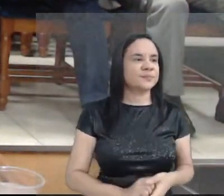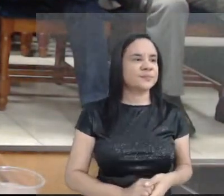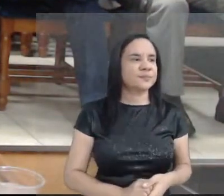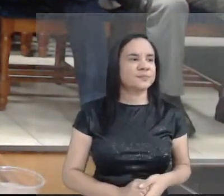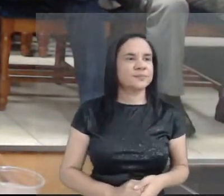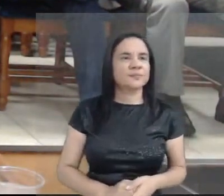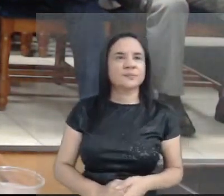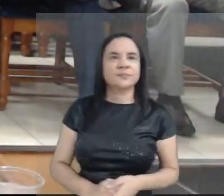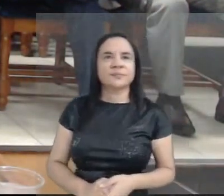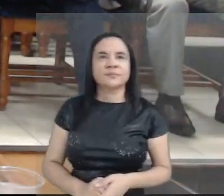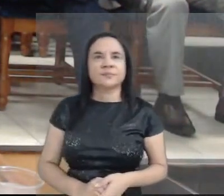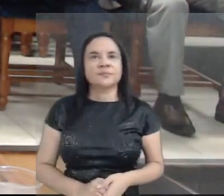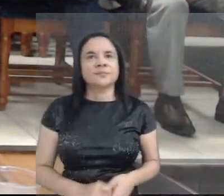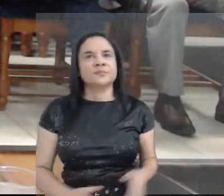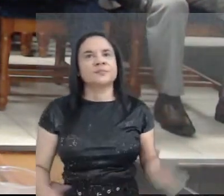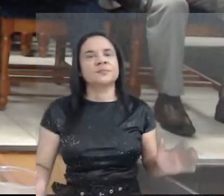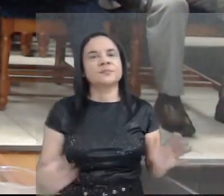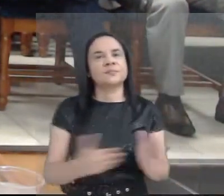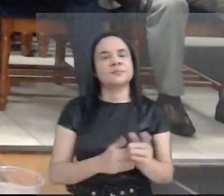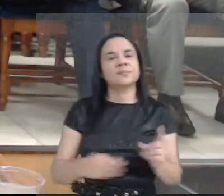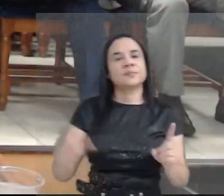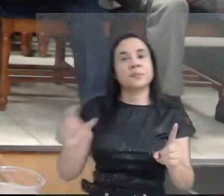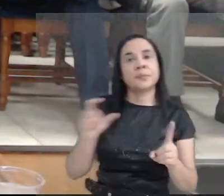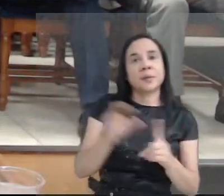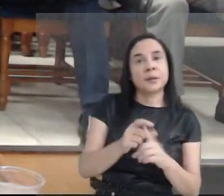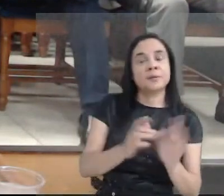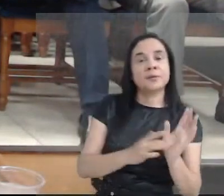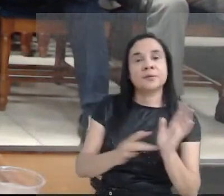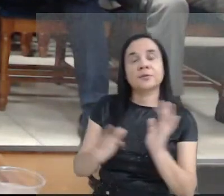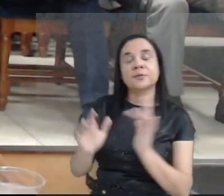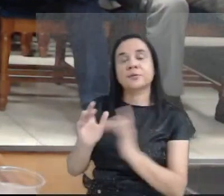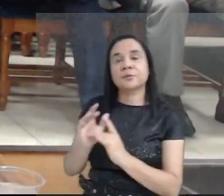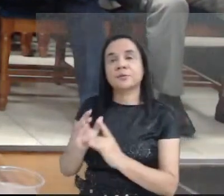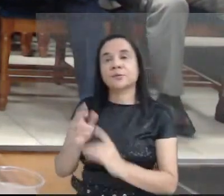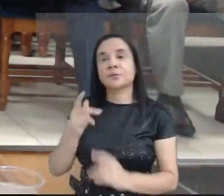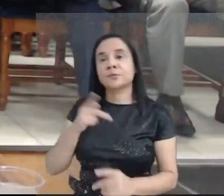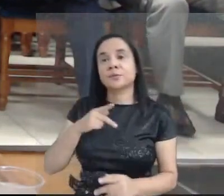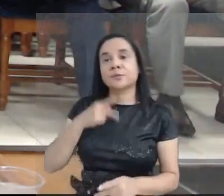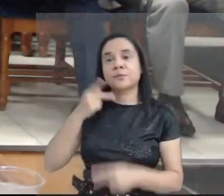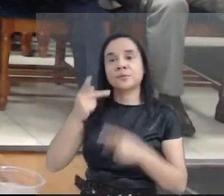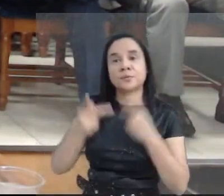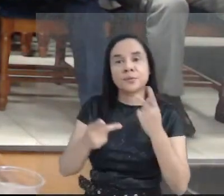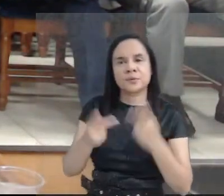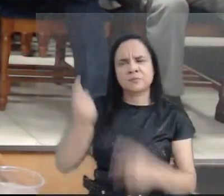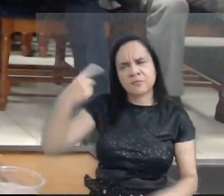E a última palavra de Jesus, ou as últimas palavras para eles foi: vão